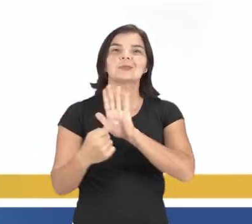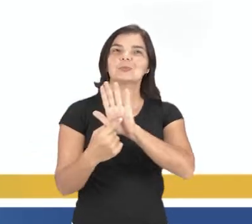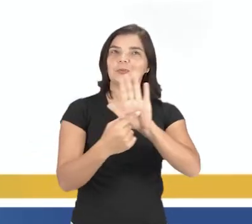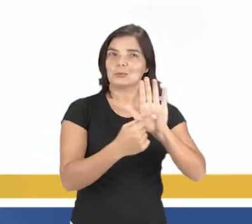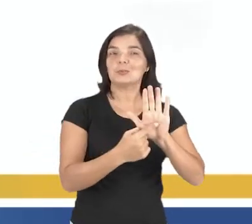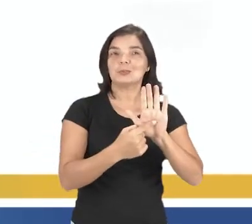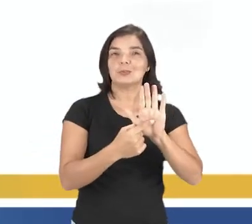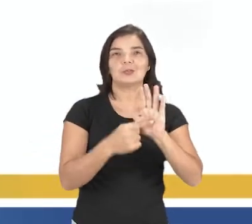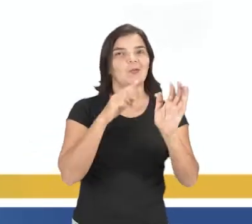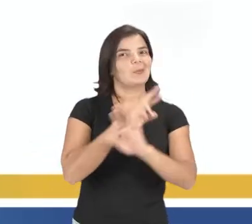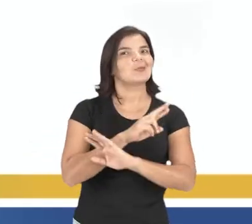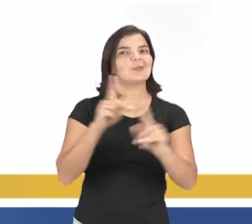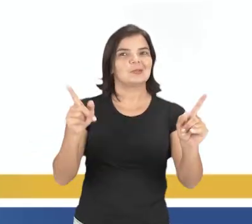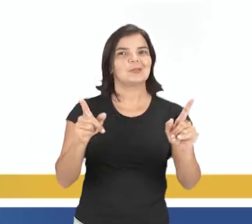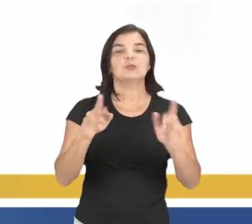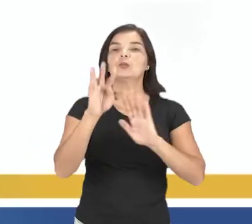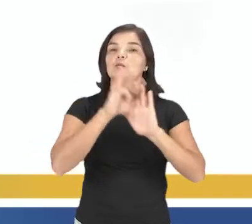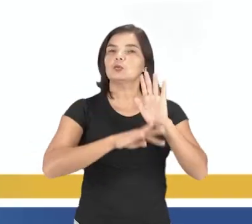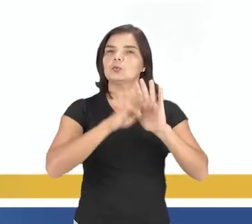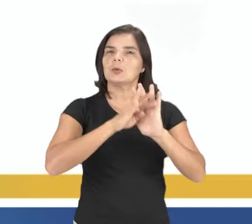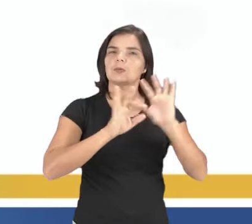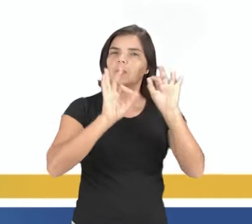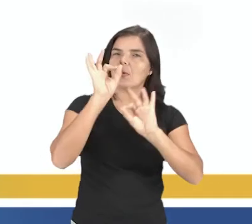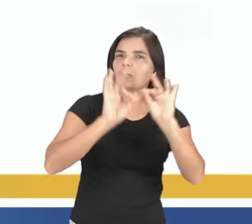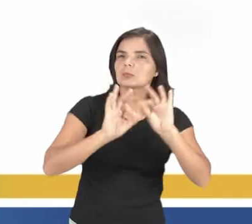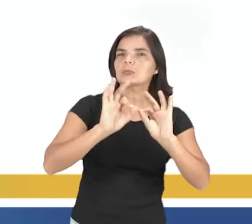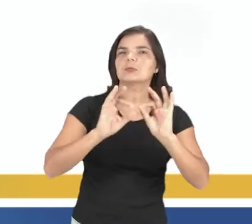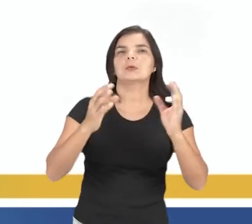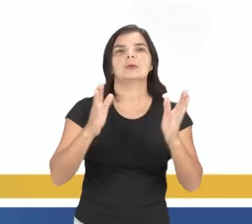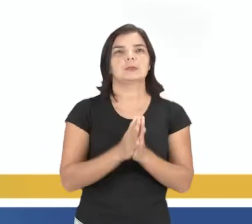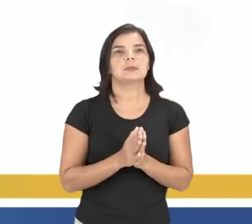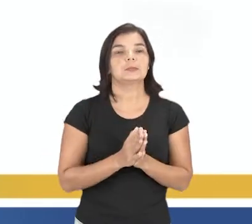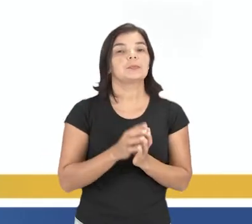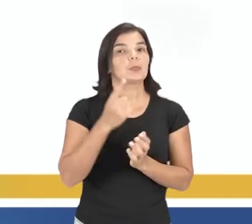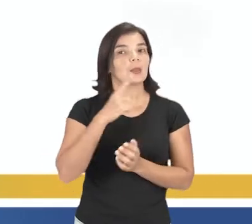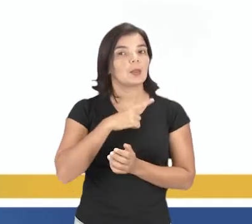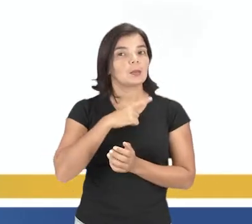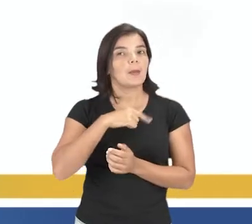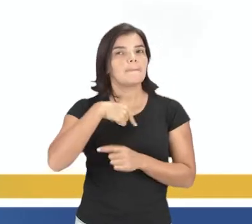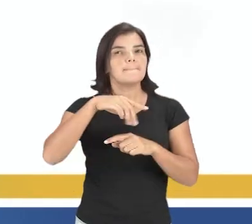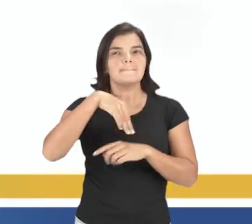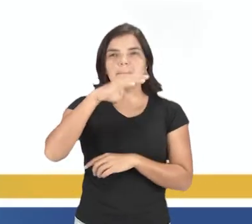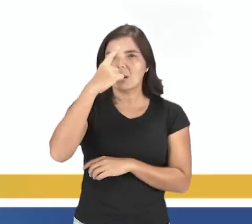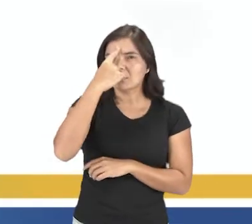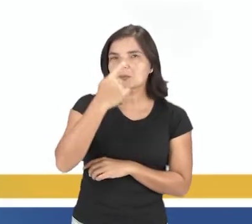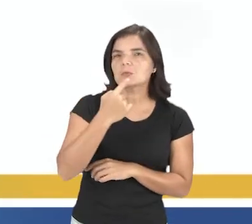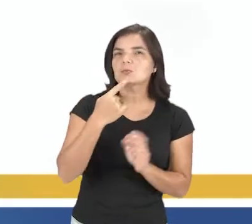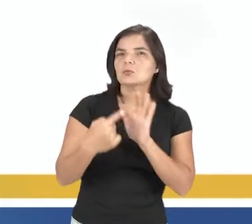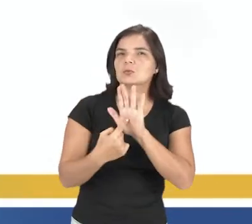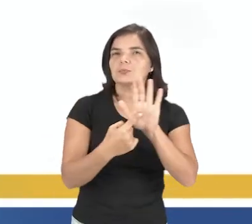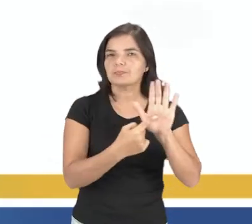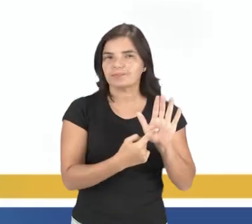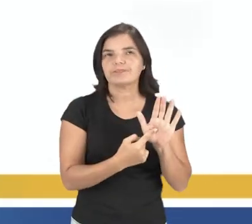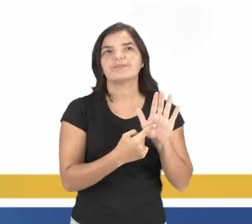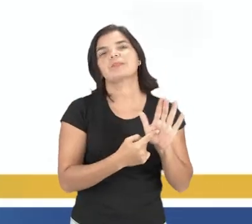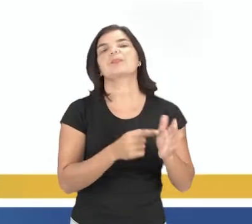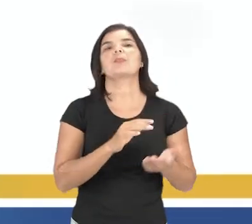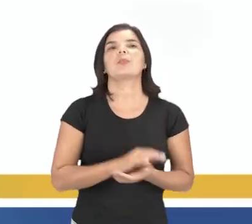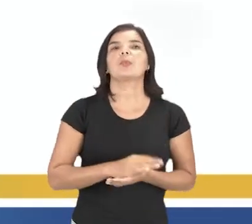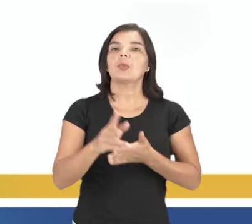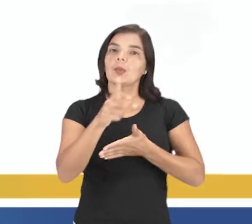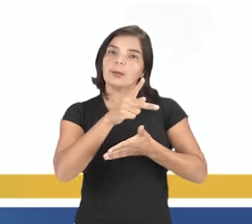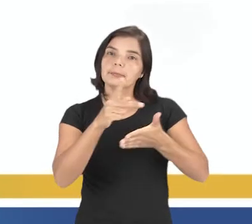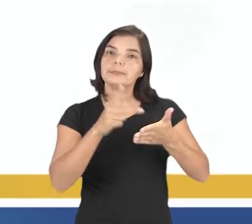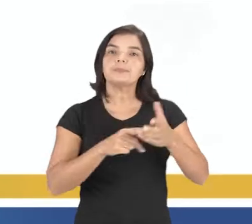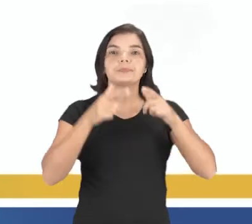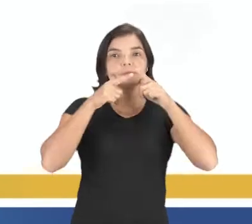poesia concreta diferente daquele texto todo formal que nós já tínhamos anteriormente, né? Nós vamos ter mais ali uma imagem que representa essa literatura